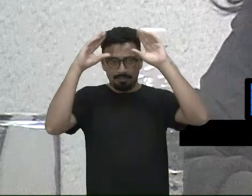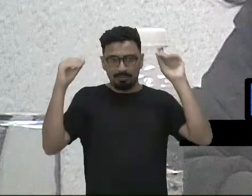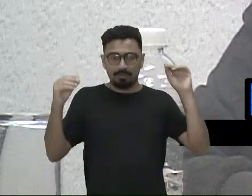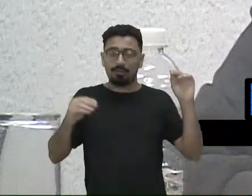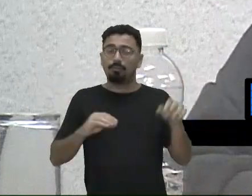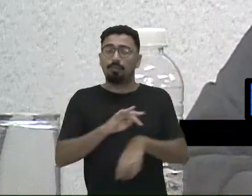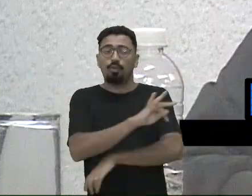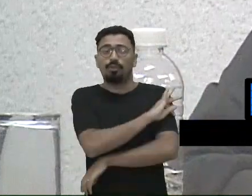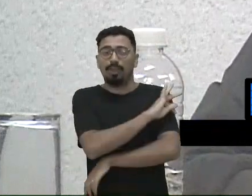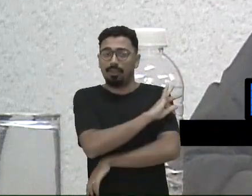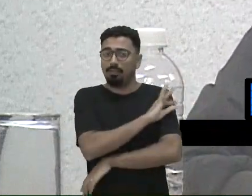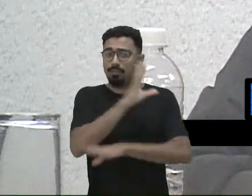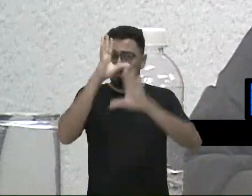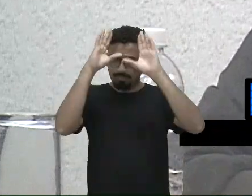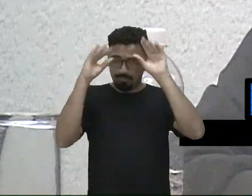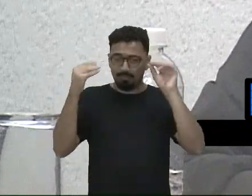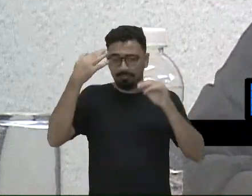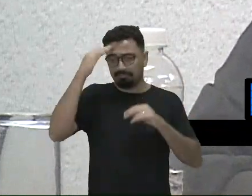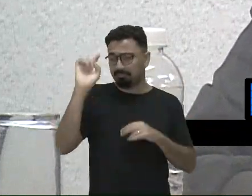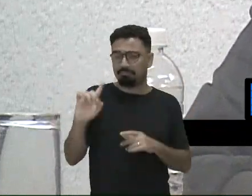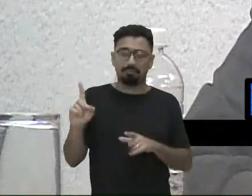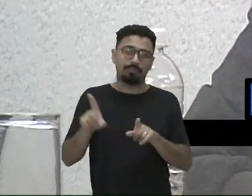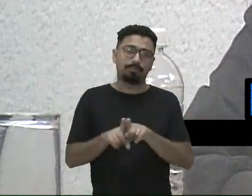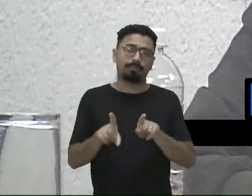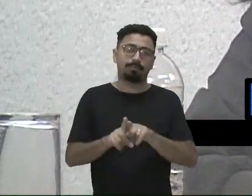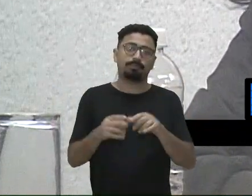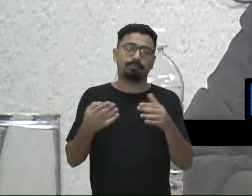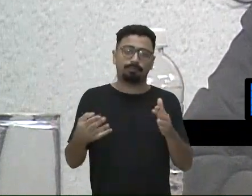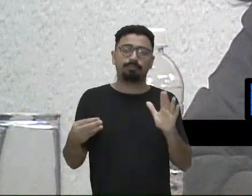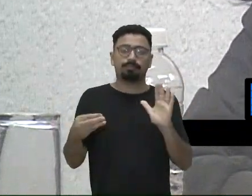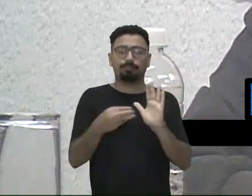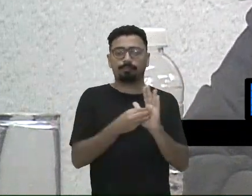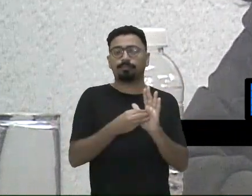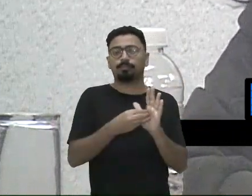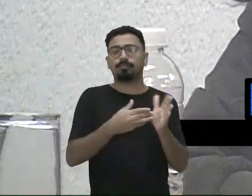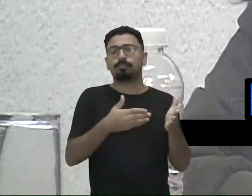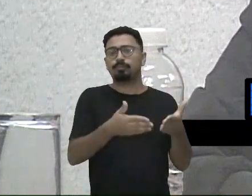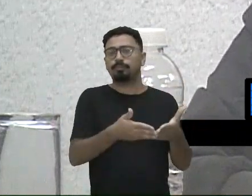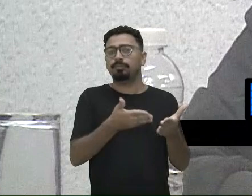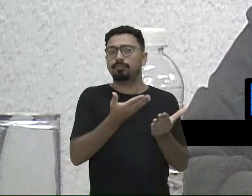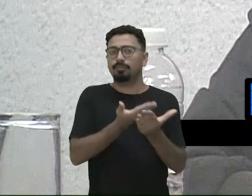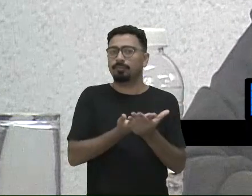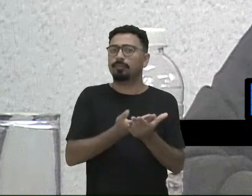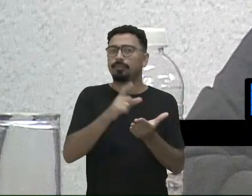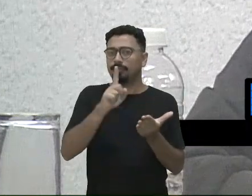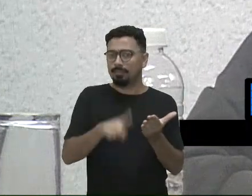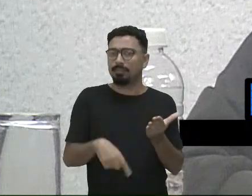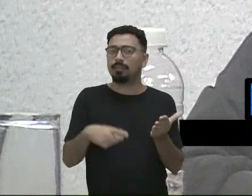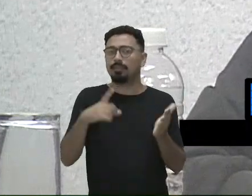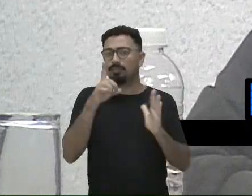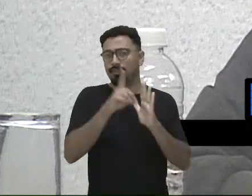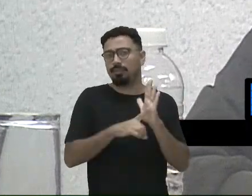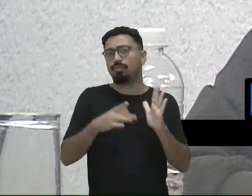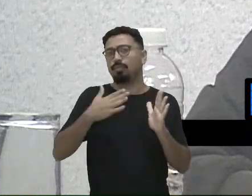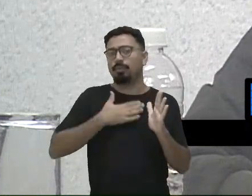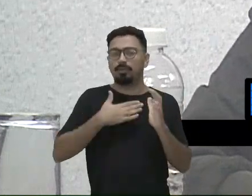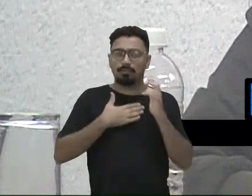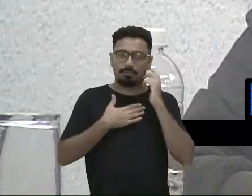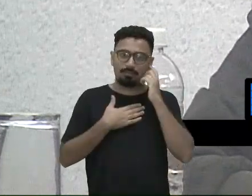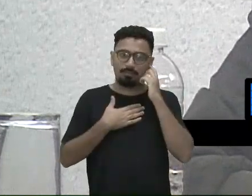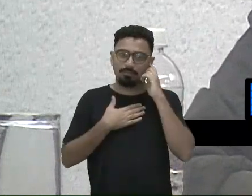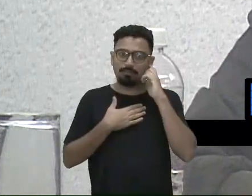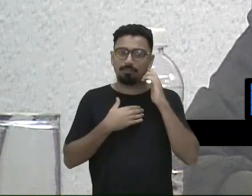técnicos do nosso município não sabiam informar. E eu coloquei nessa casa uma ferramenta legal que eu tenho acesso, que é